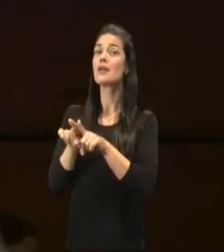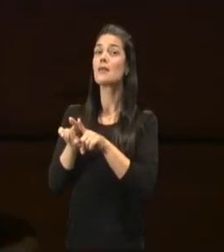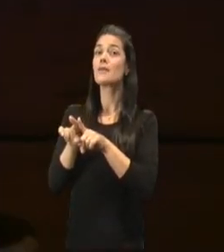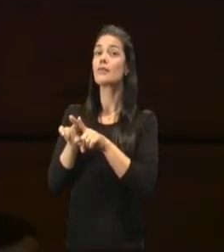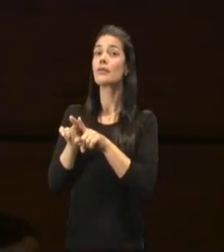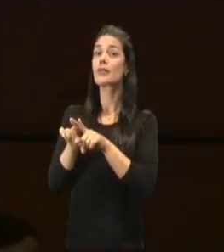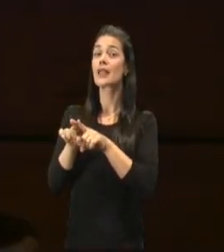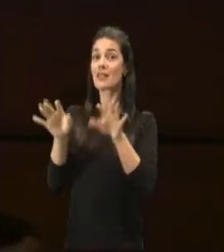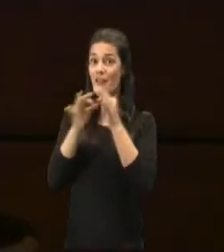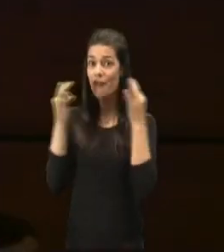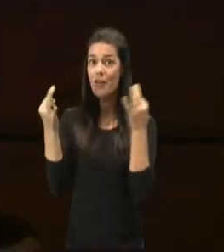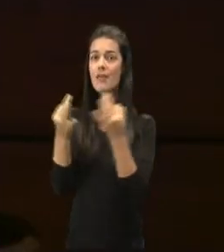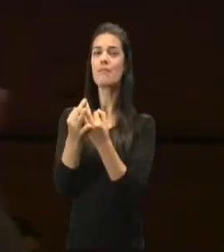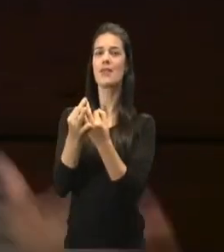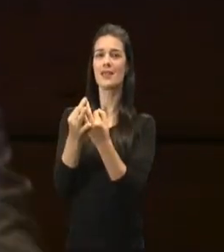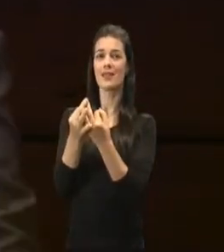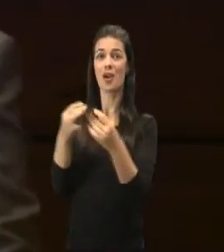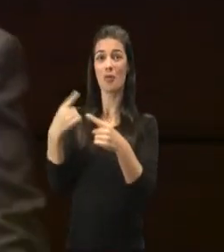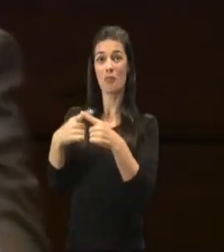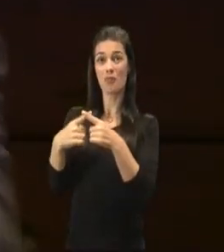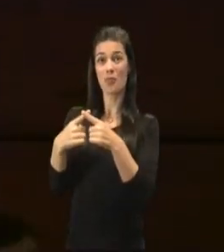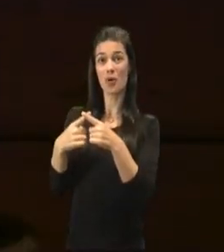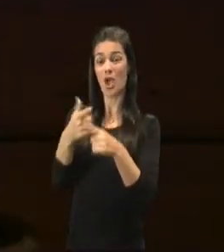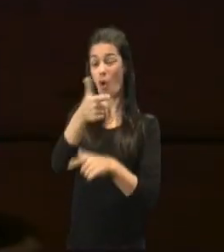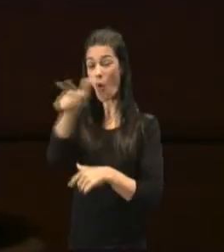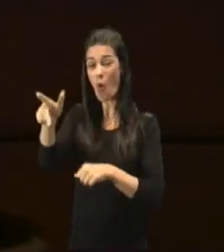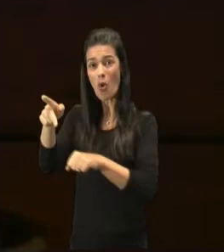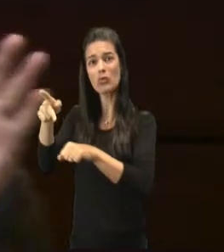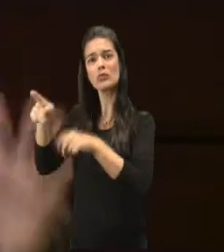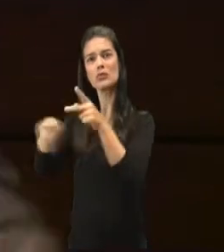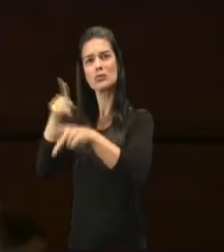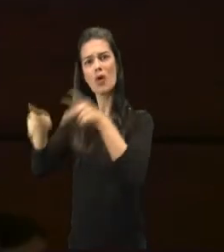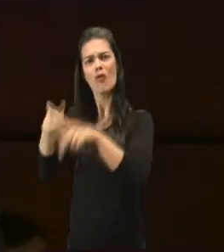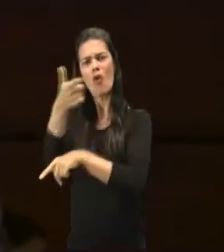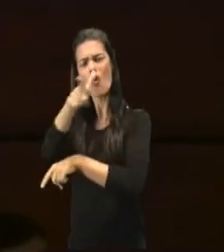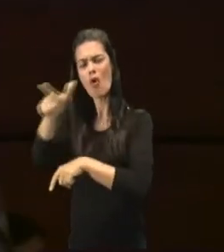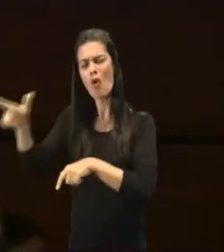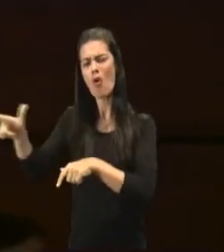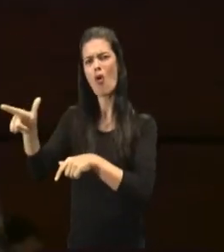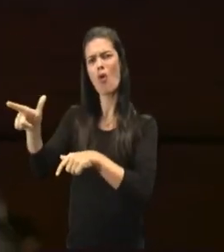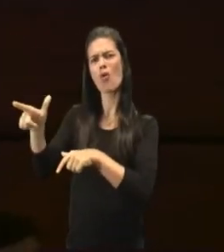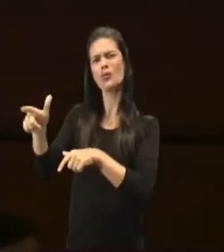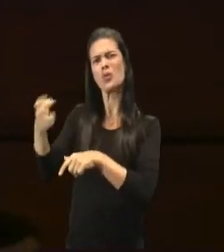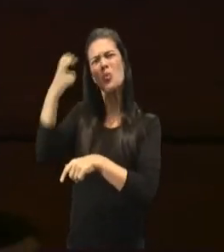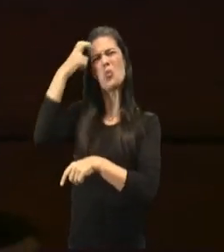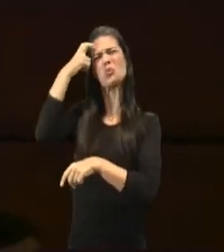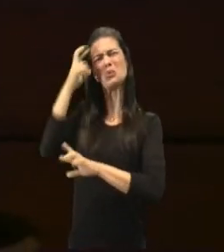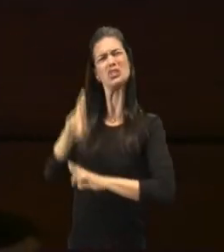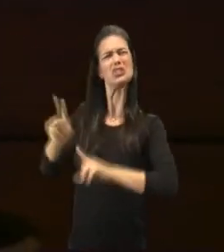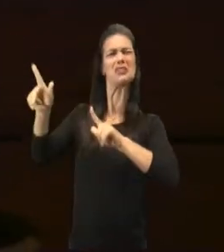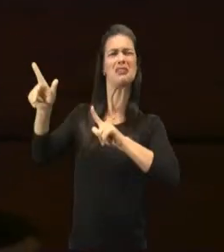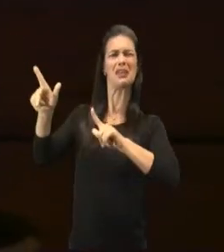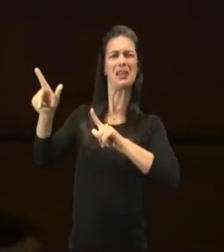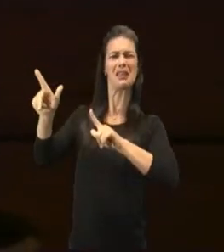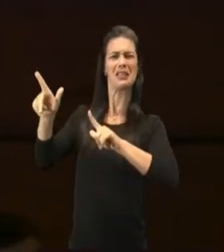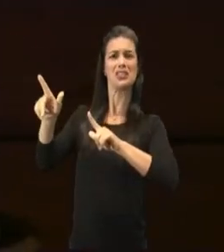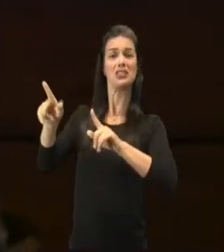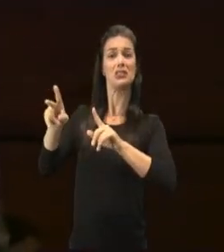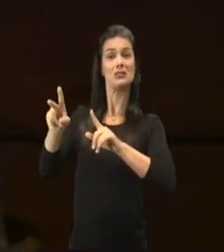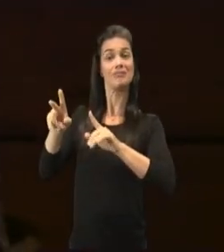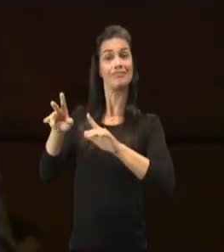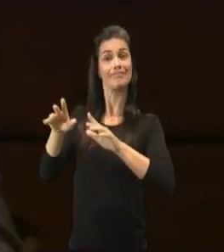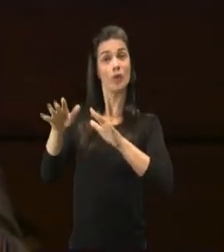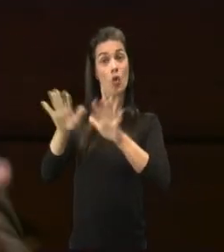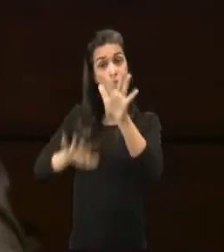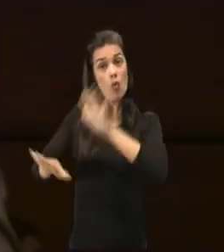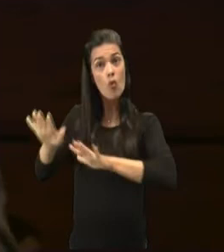mais bizarras, as coisas mais tristes. Quando nós olhamos toda aquela cultura do mundo antigo, nós ficamos impressionados com